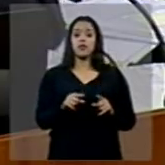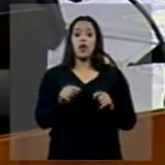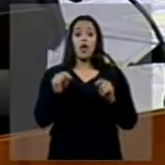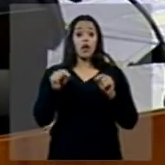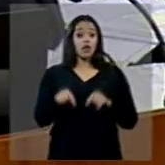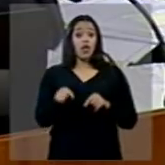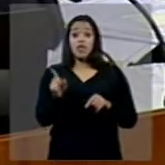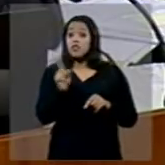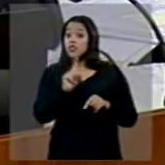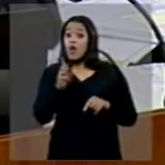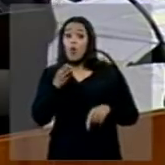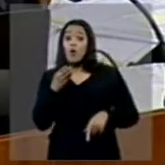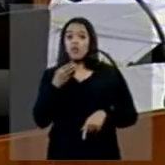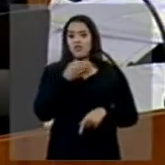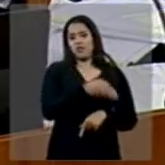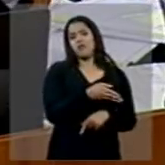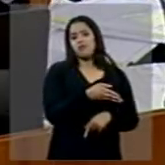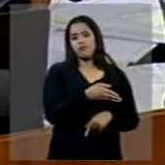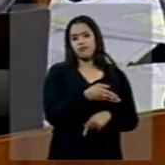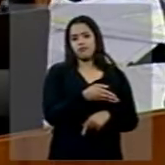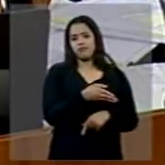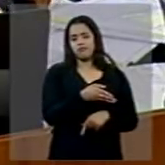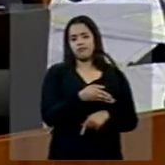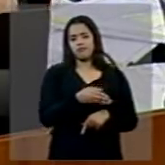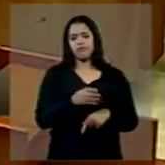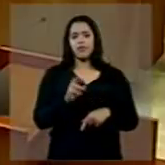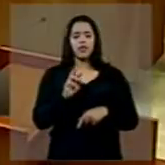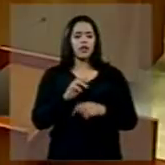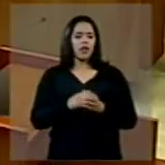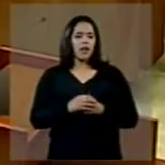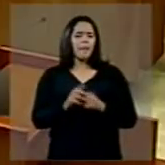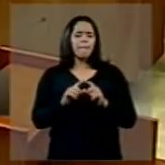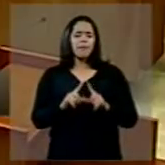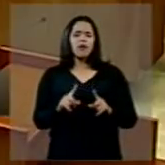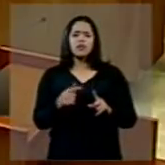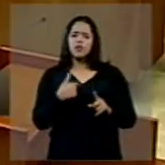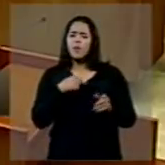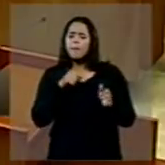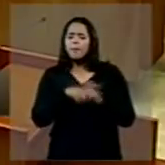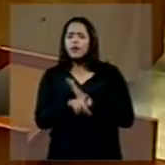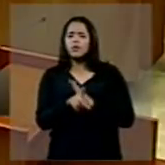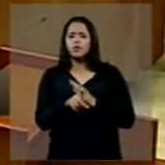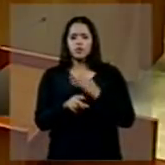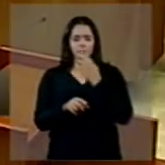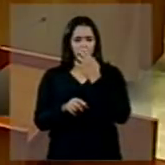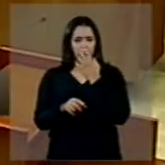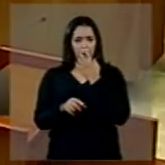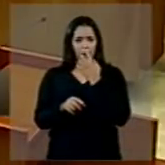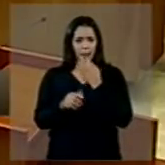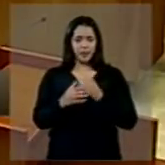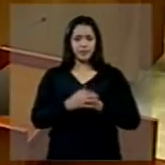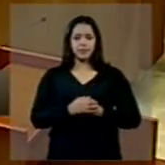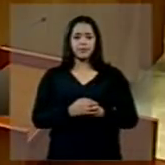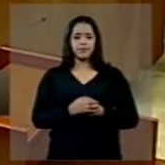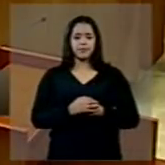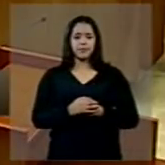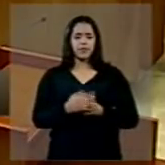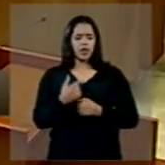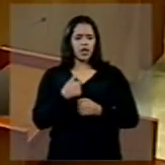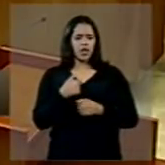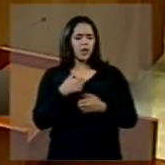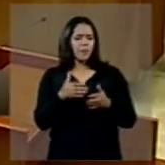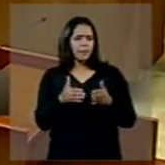não comparecer ao recadastramento. Não é o recadastramento, ministro, por isso eu perguntei... é o recadastramento. Que mandei pedir,